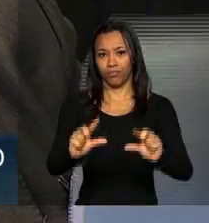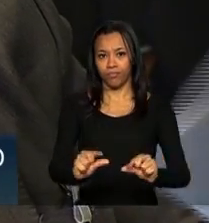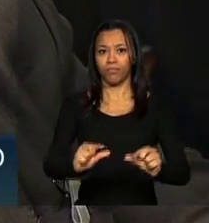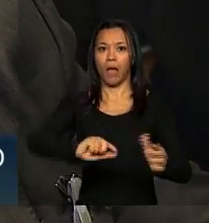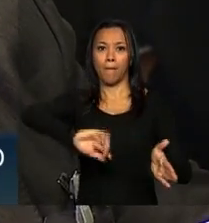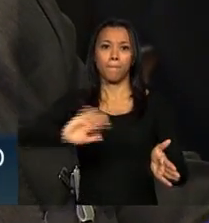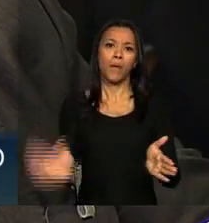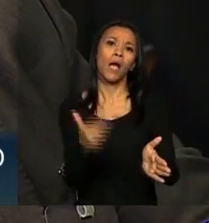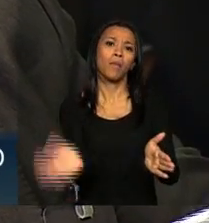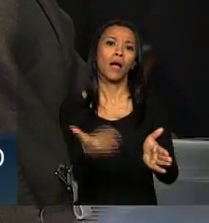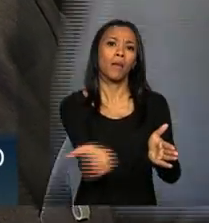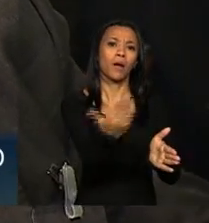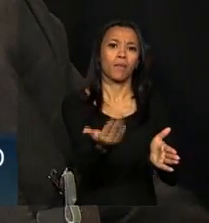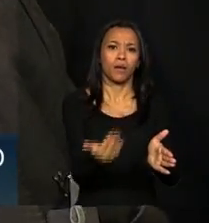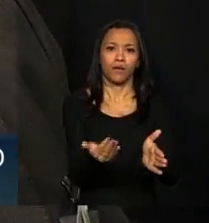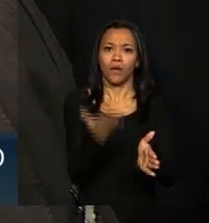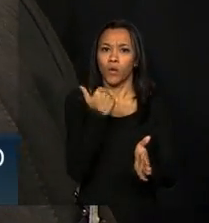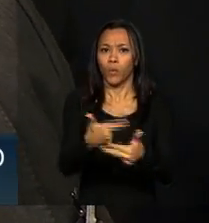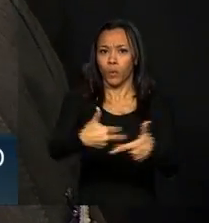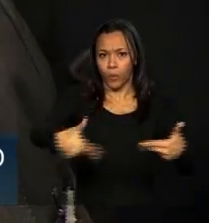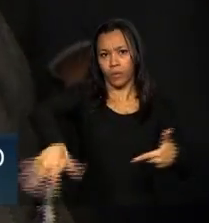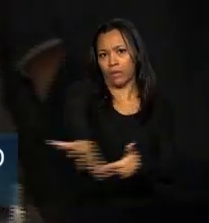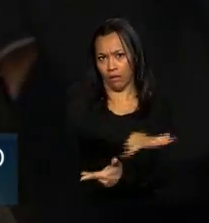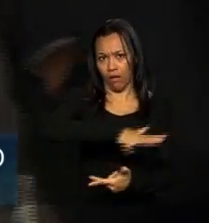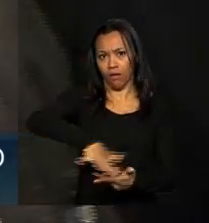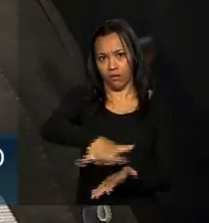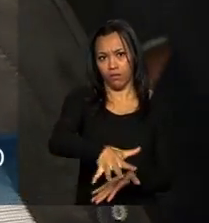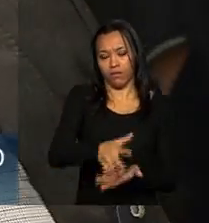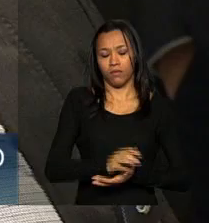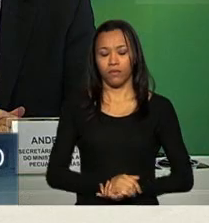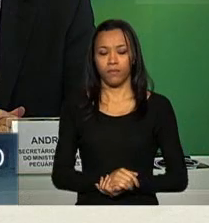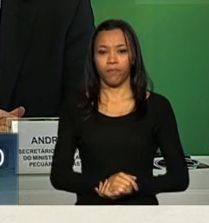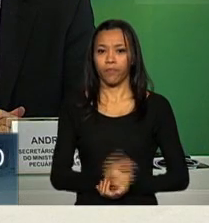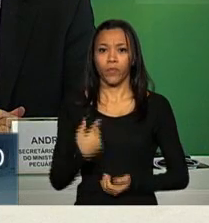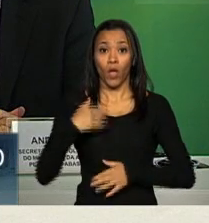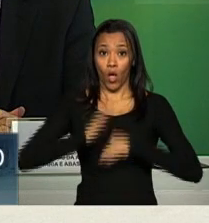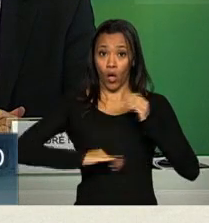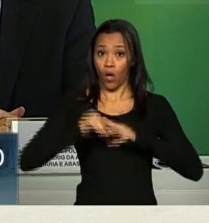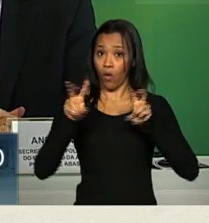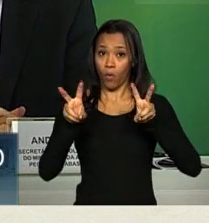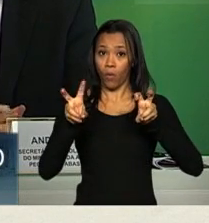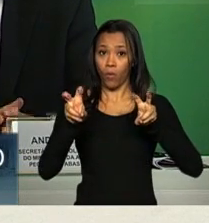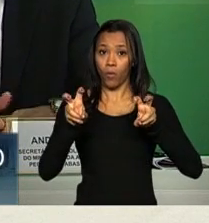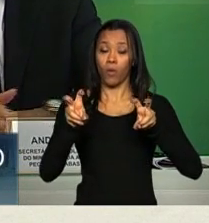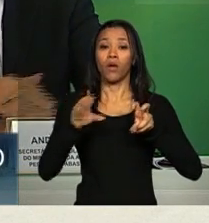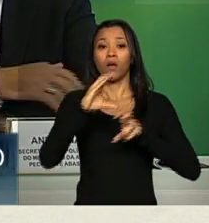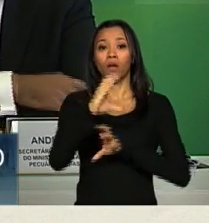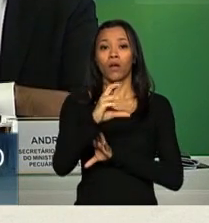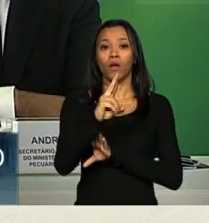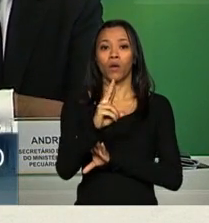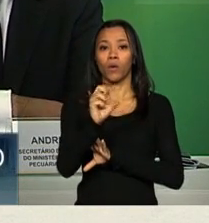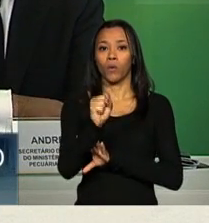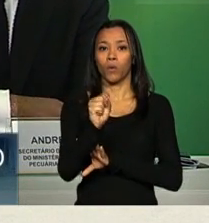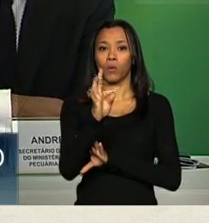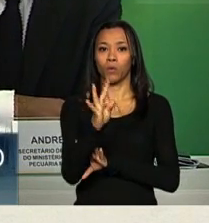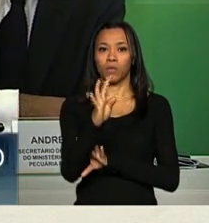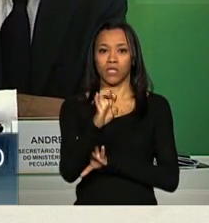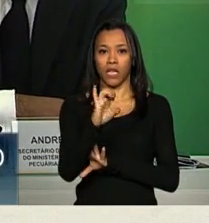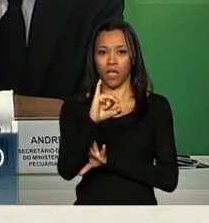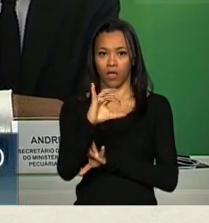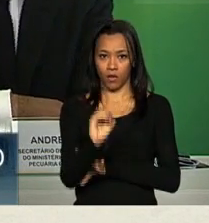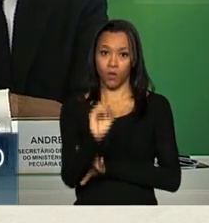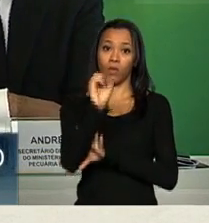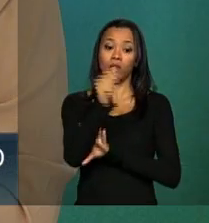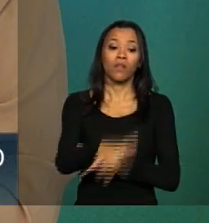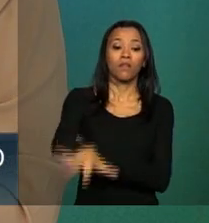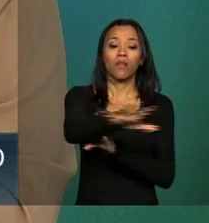alternativa para que os juros subsidiados fossem maiores? Não, com relação ao custeio agrícola subvencionado, houve um aumento